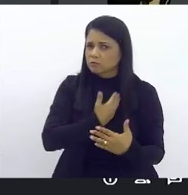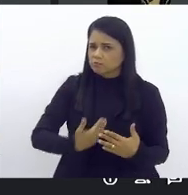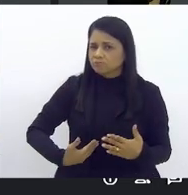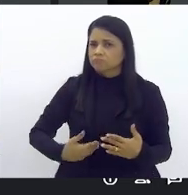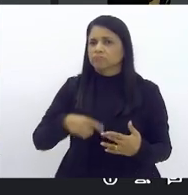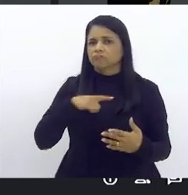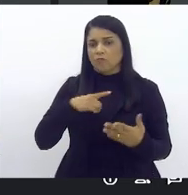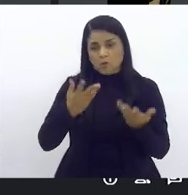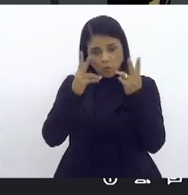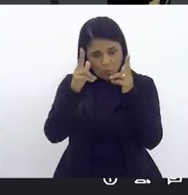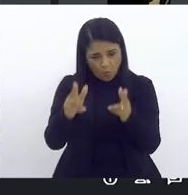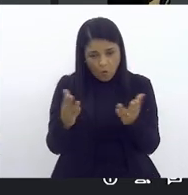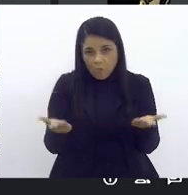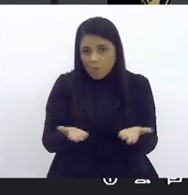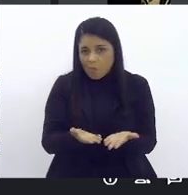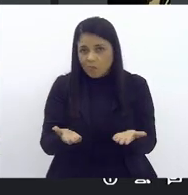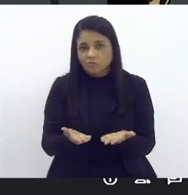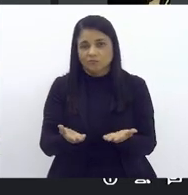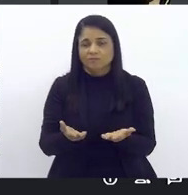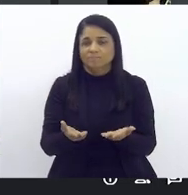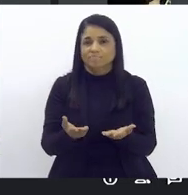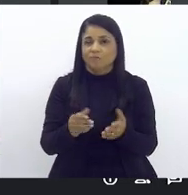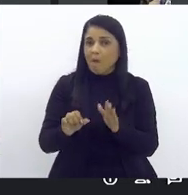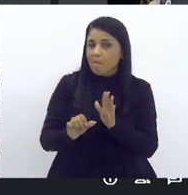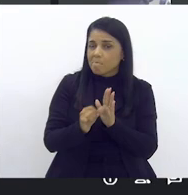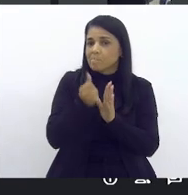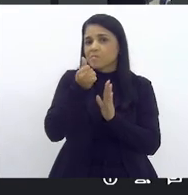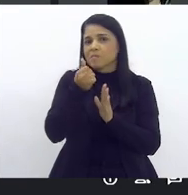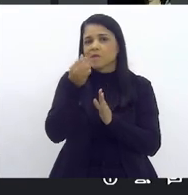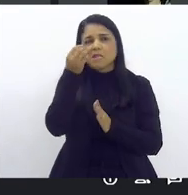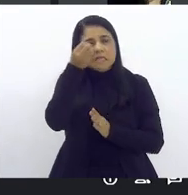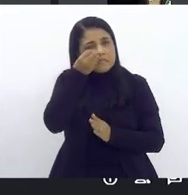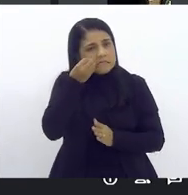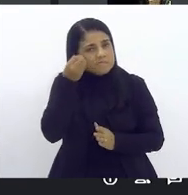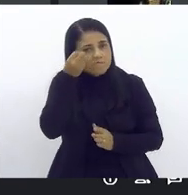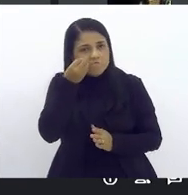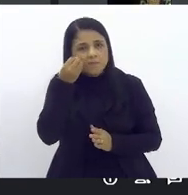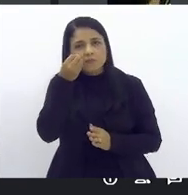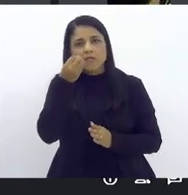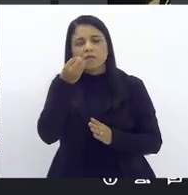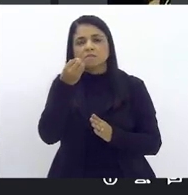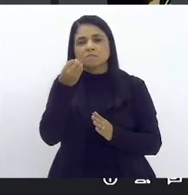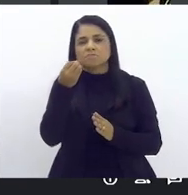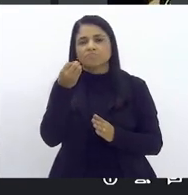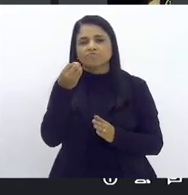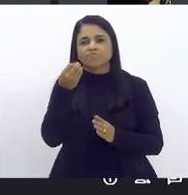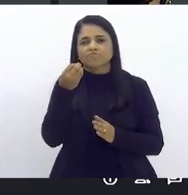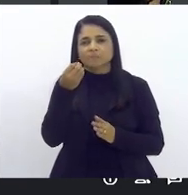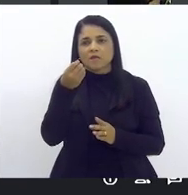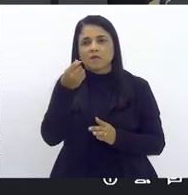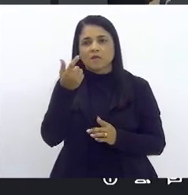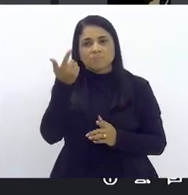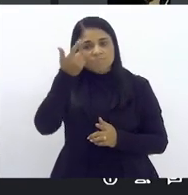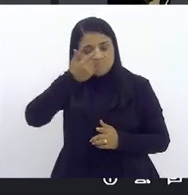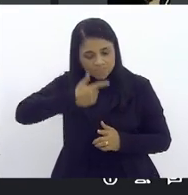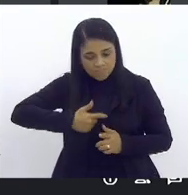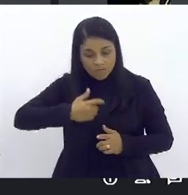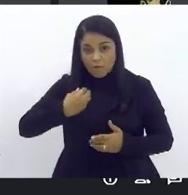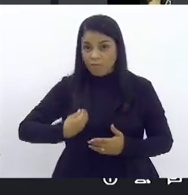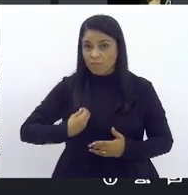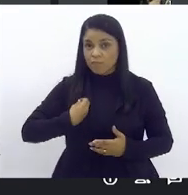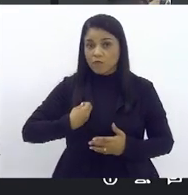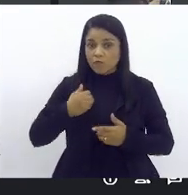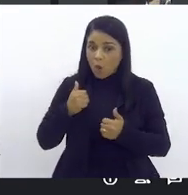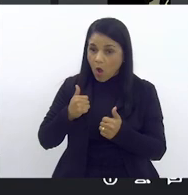como nós estamos fazendo aqui. Então, essa foi a primeira experiência que eu me considero uma prova viva de que eu